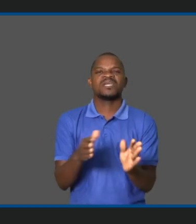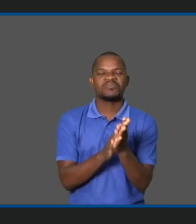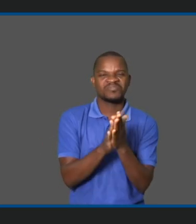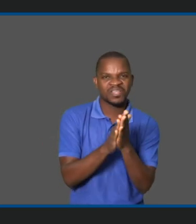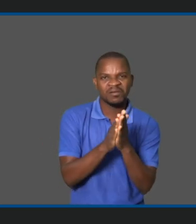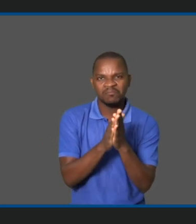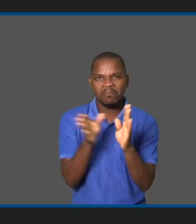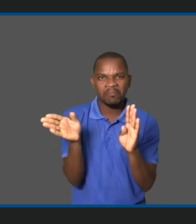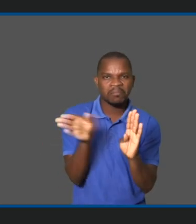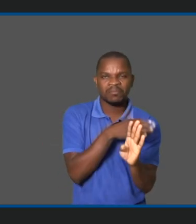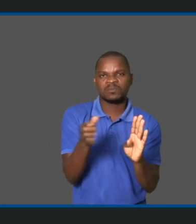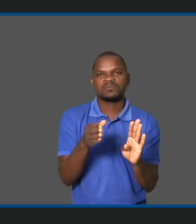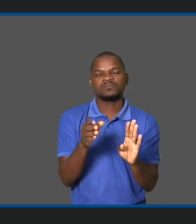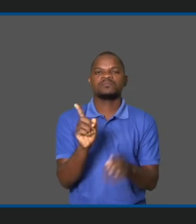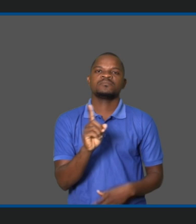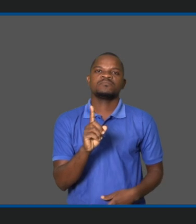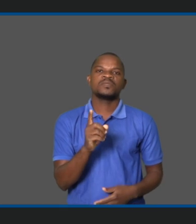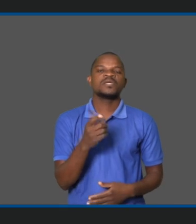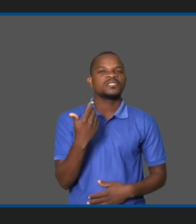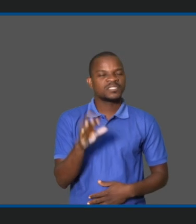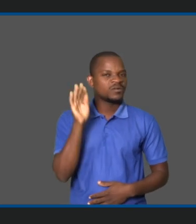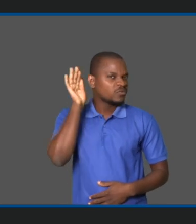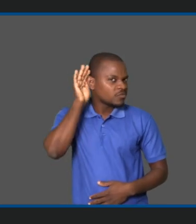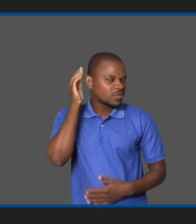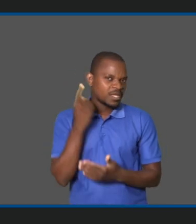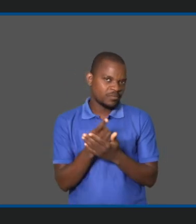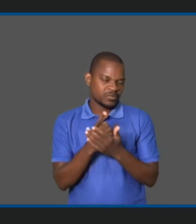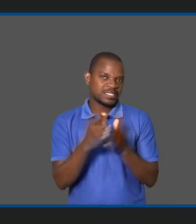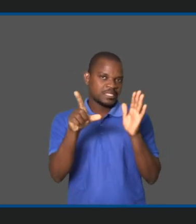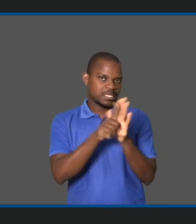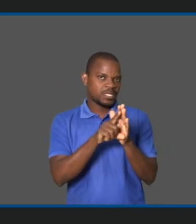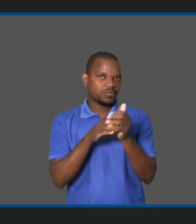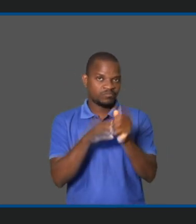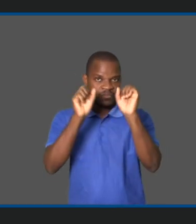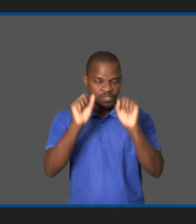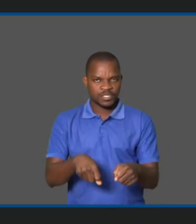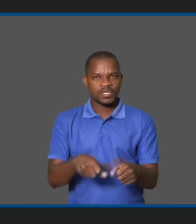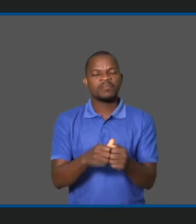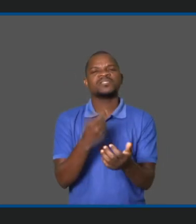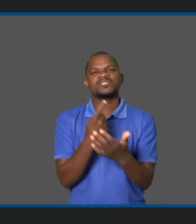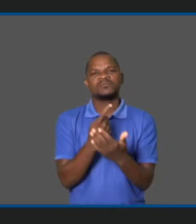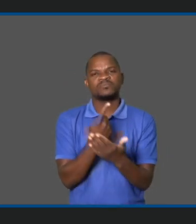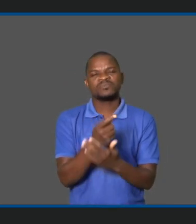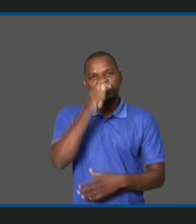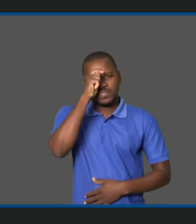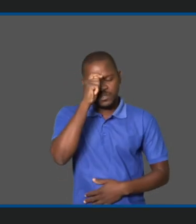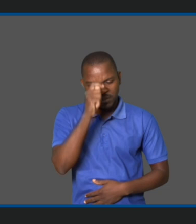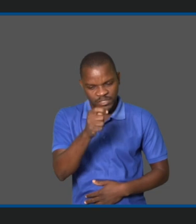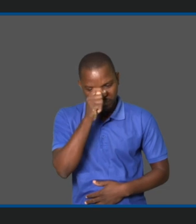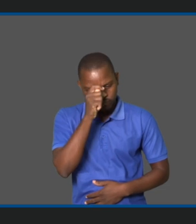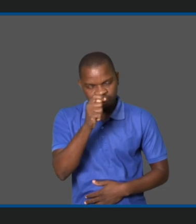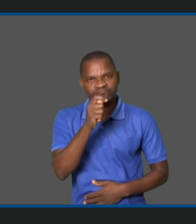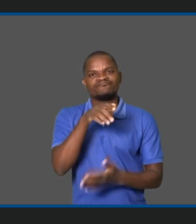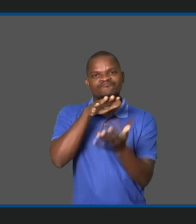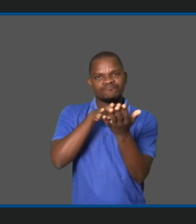e levar as pessoas de uma boa forma, informando, para estarem seguras. Não implica que uma